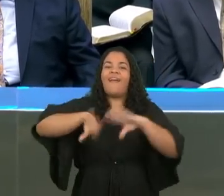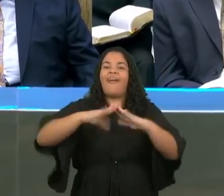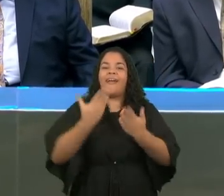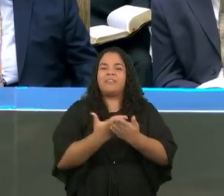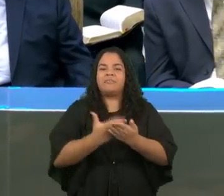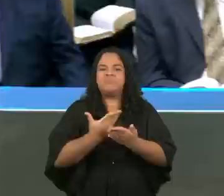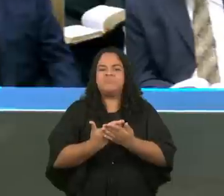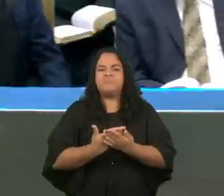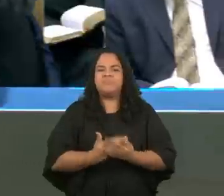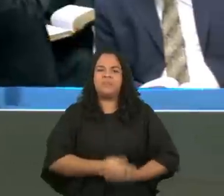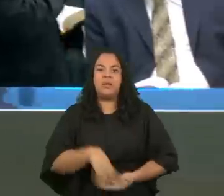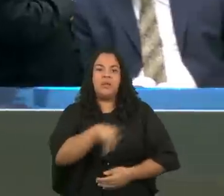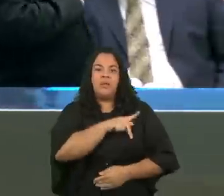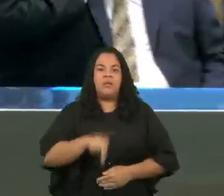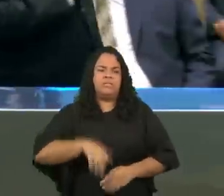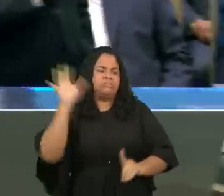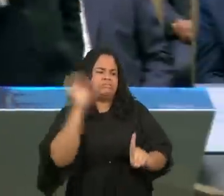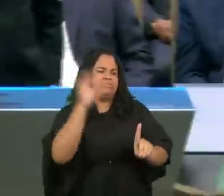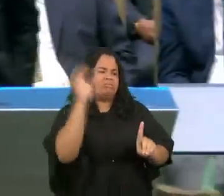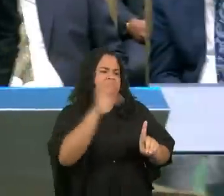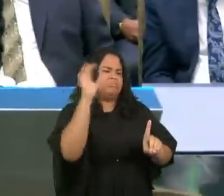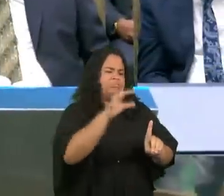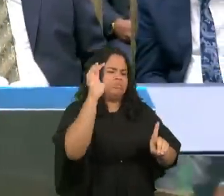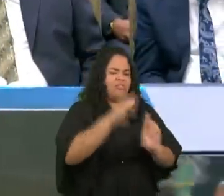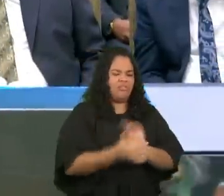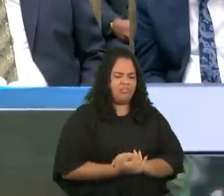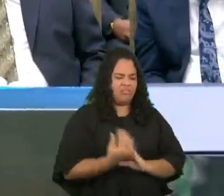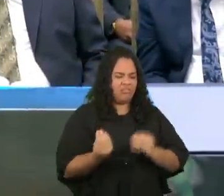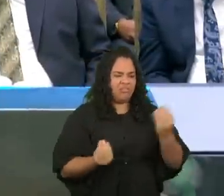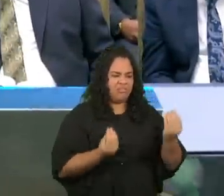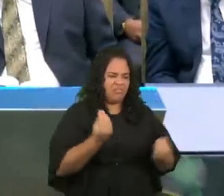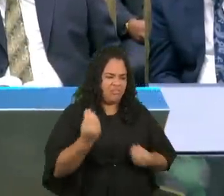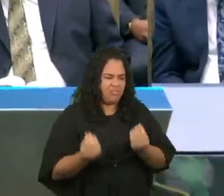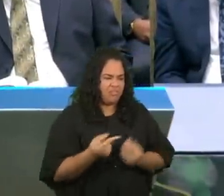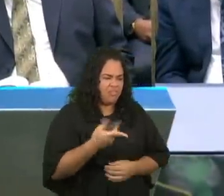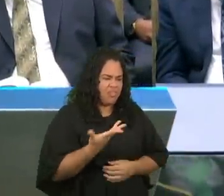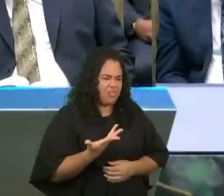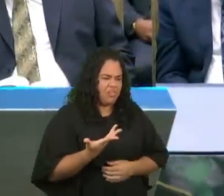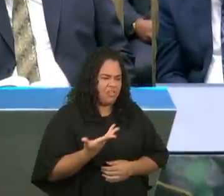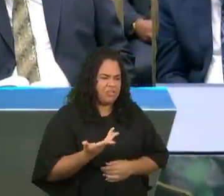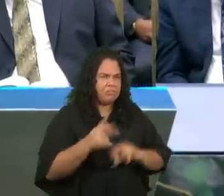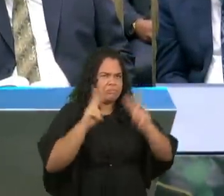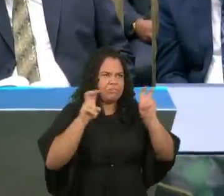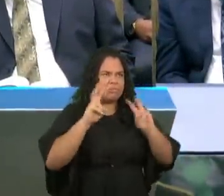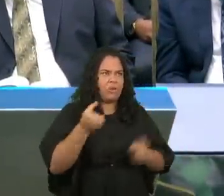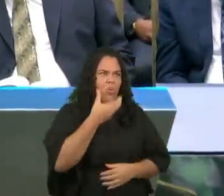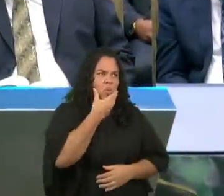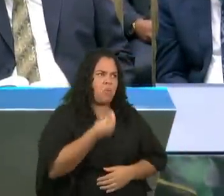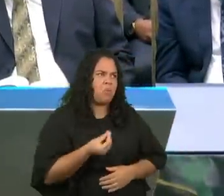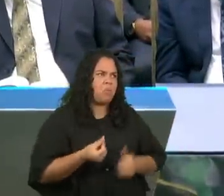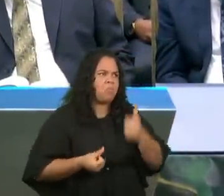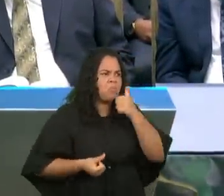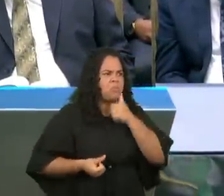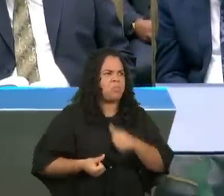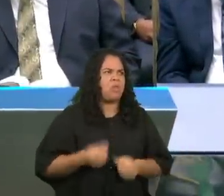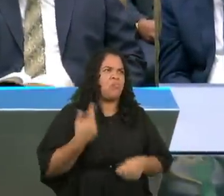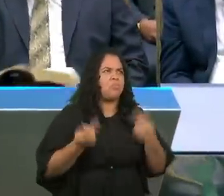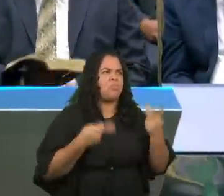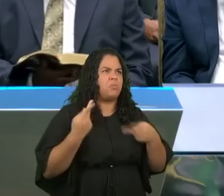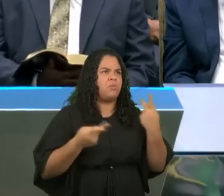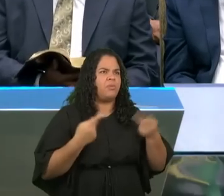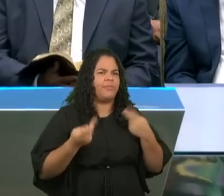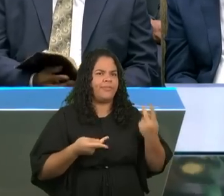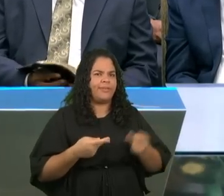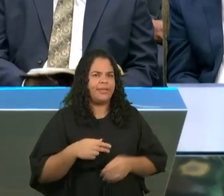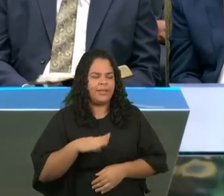não, você, não, esse negócio de macho e fêmea e não sei o quê. Aí eu disse, vem cá, senta aqui